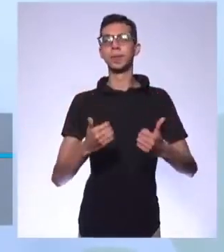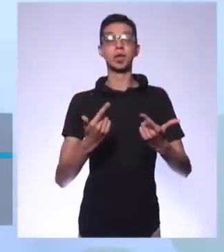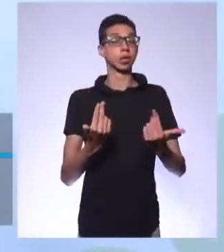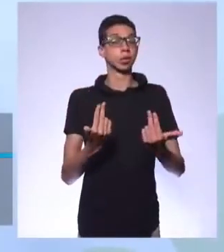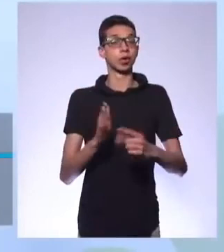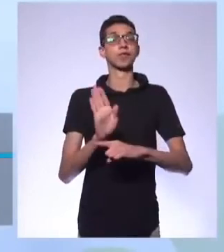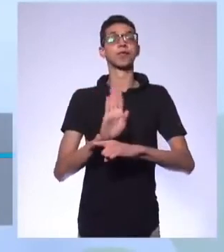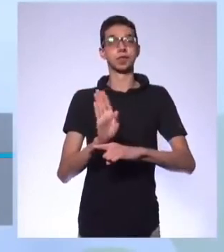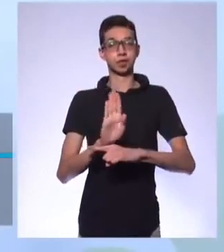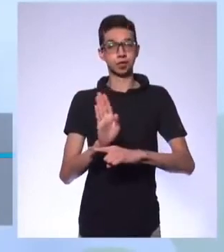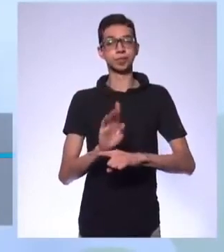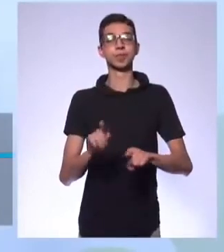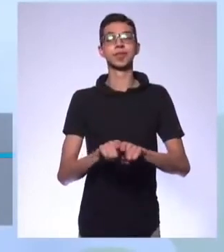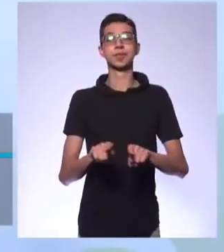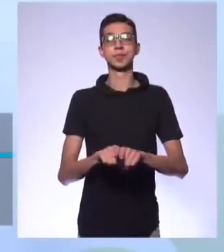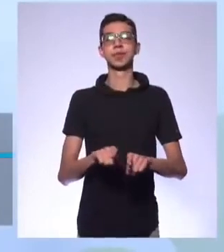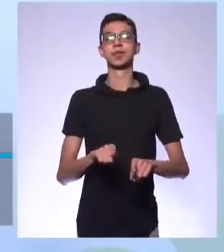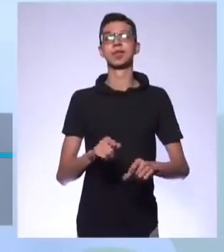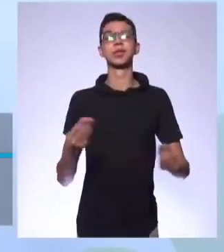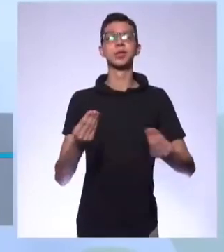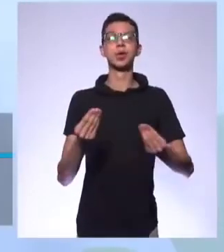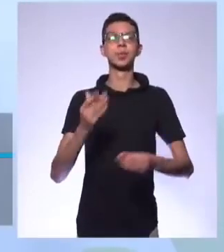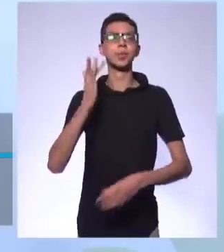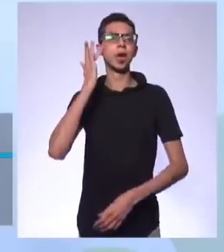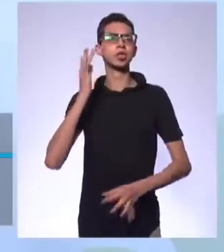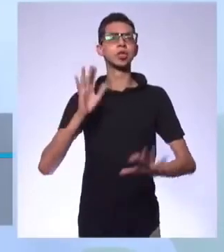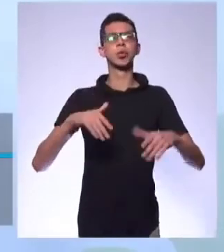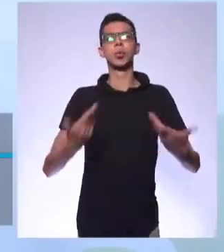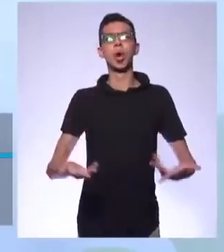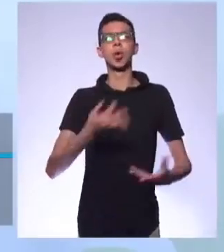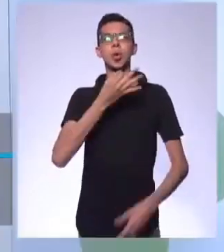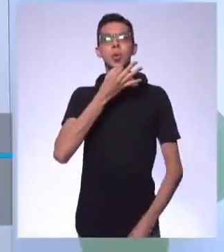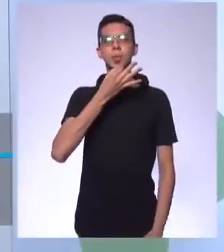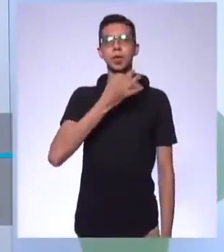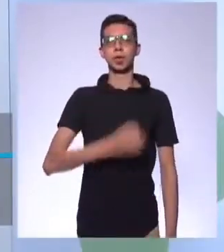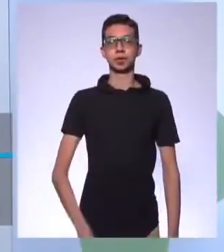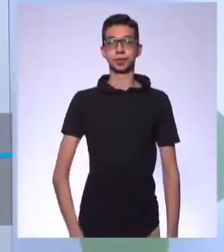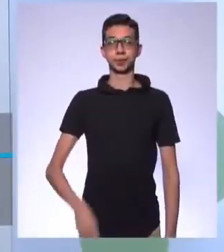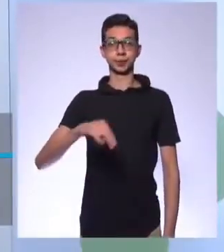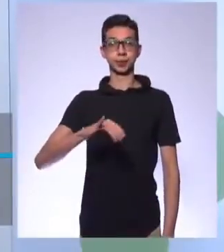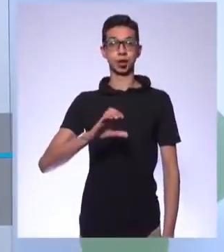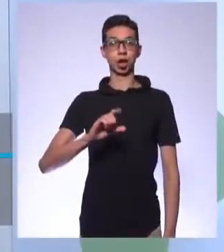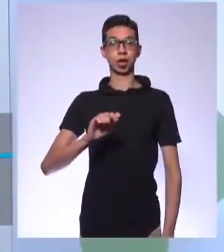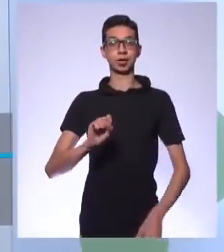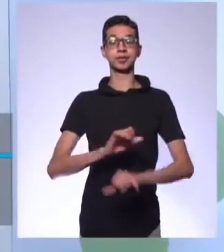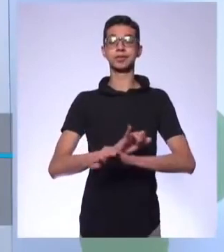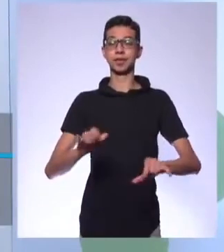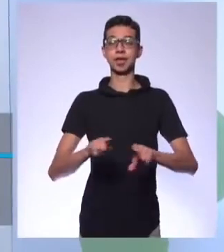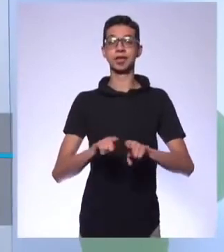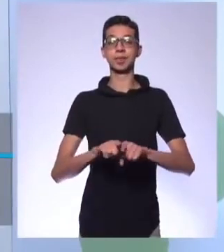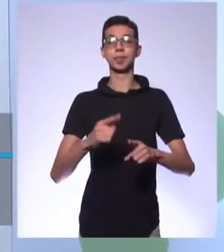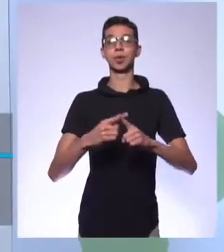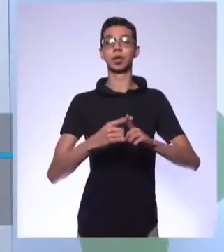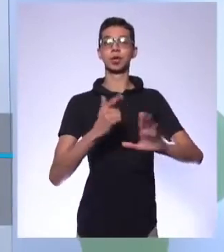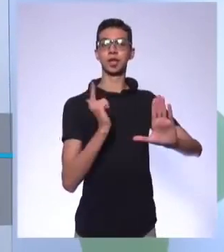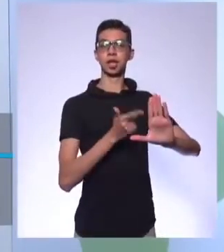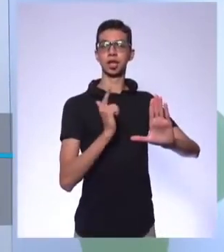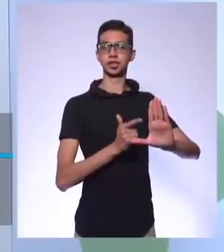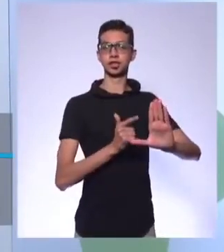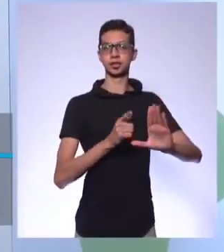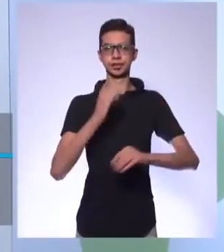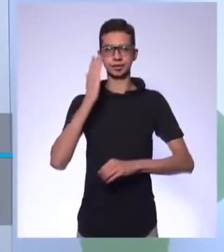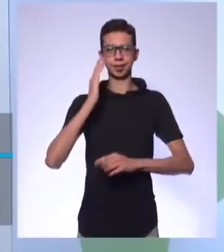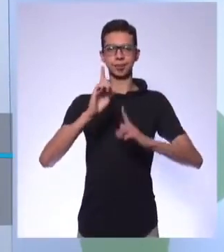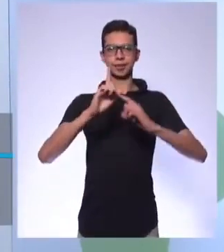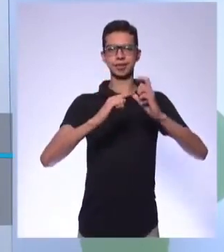avaliações, né, para ver como é que tá, como é que a galera tá achando. Isso. É interessante. É o que o Nicolas diz, pelas críticas, né? Pelas críticas que fazem. Hoje aquela estrelinha